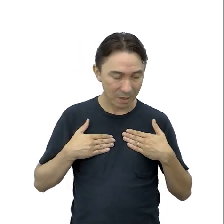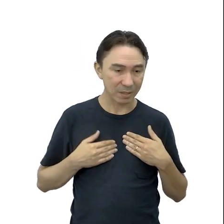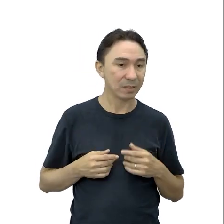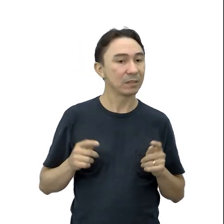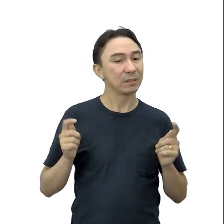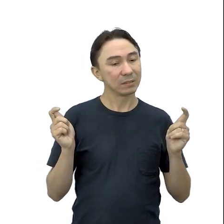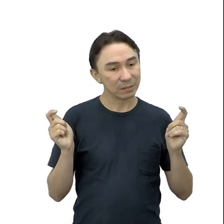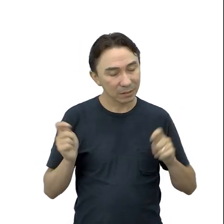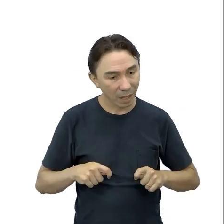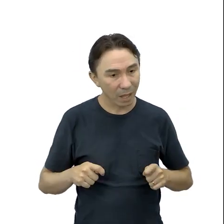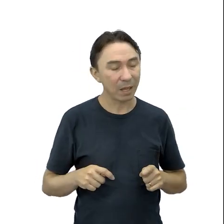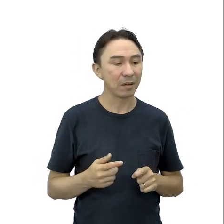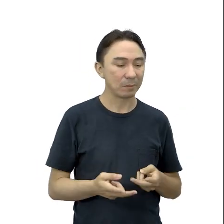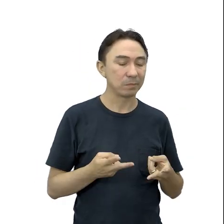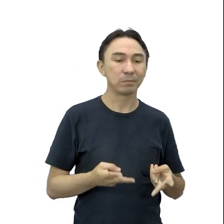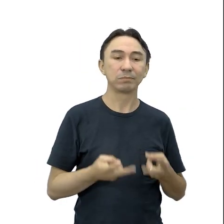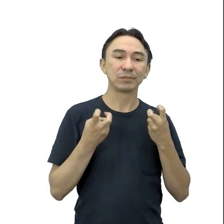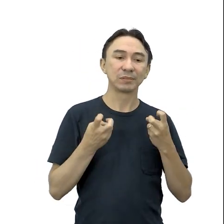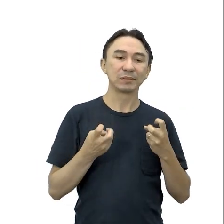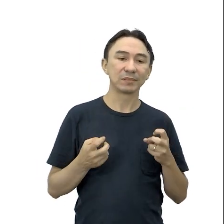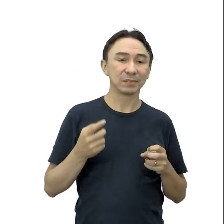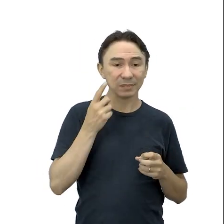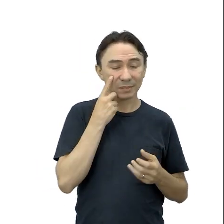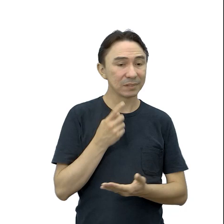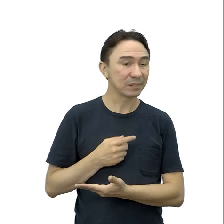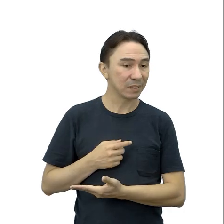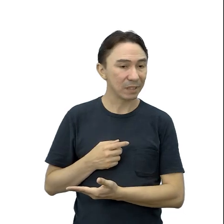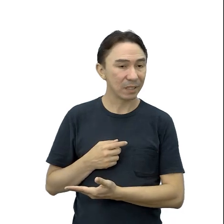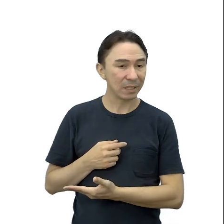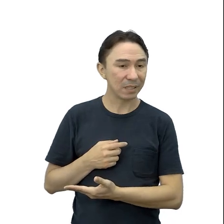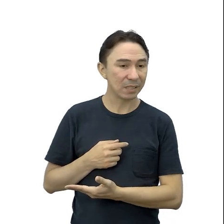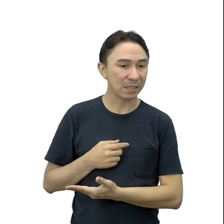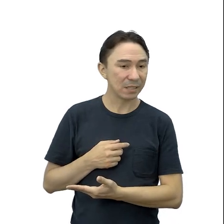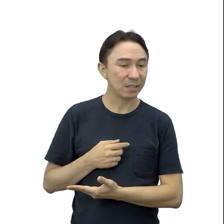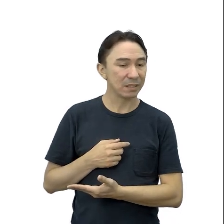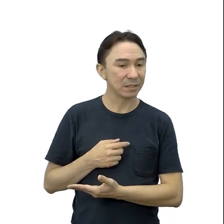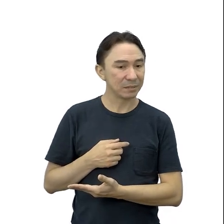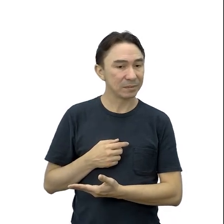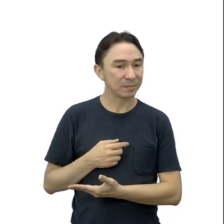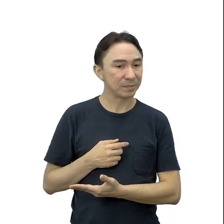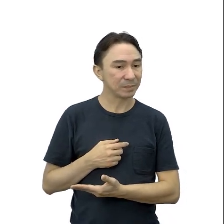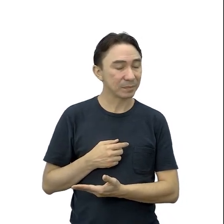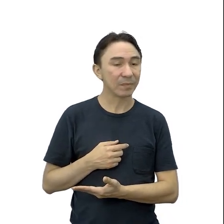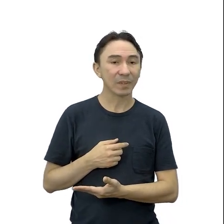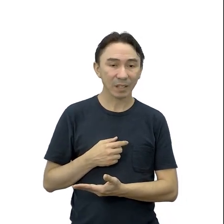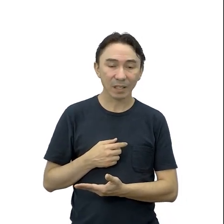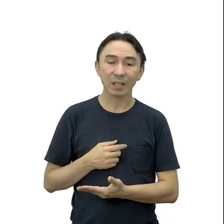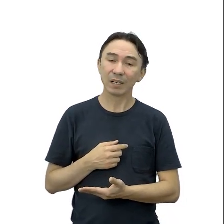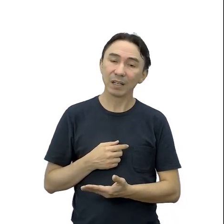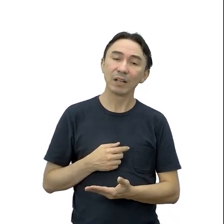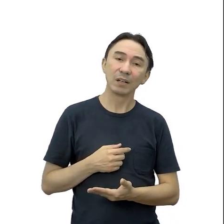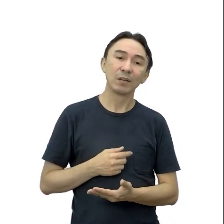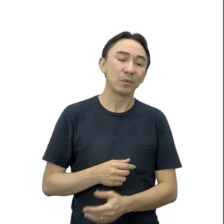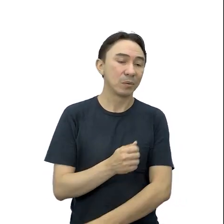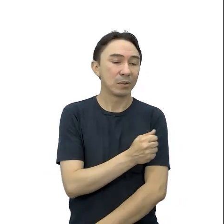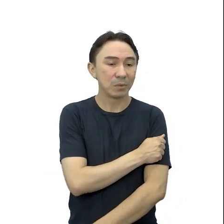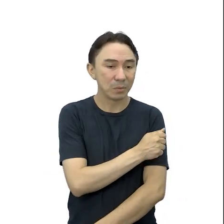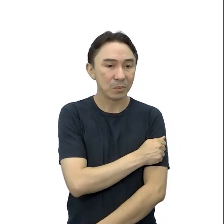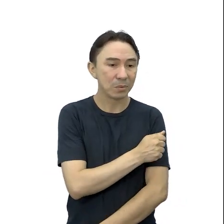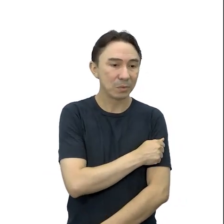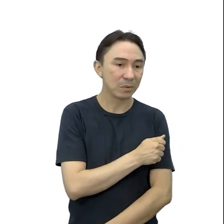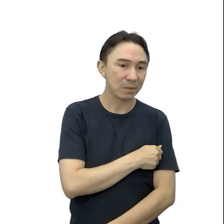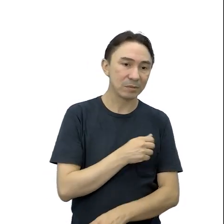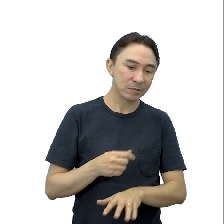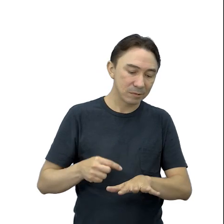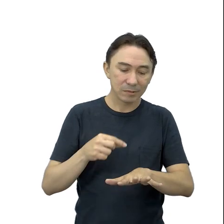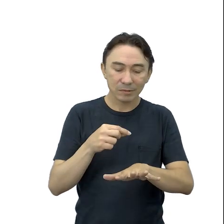aqui de que forma, né, a distribuição de categoria de desempenho dos estudantes nessa avaliação.